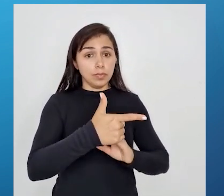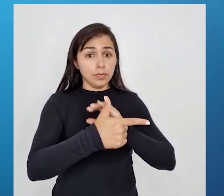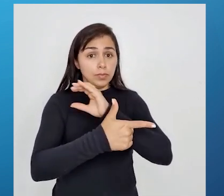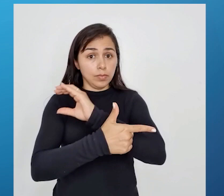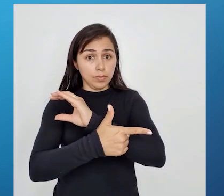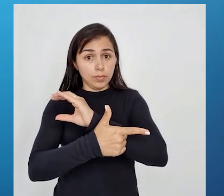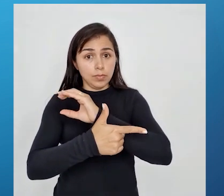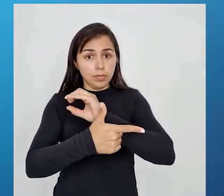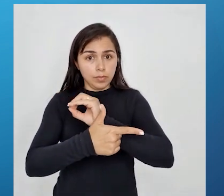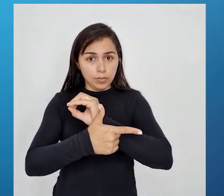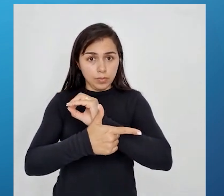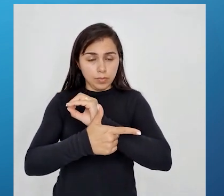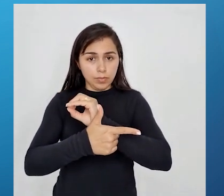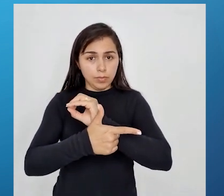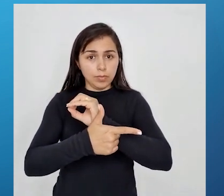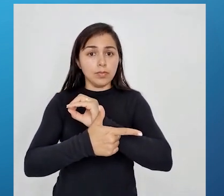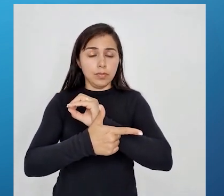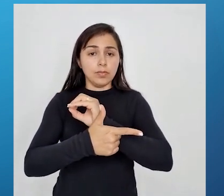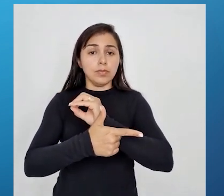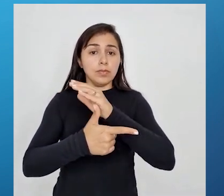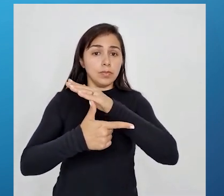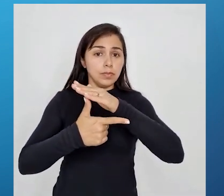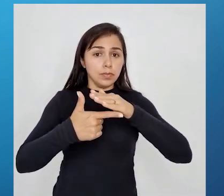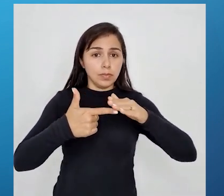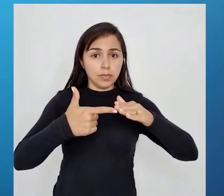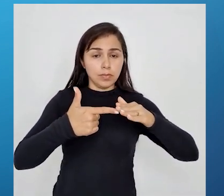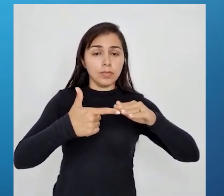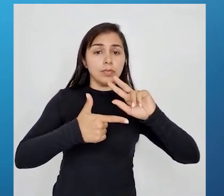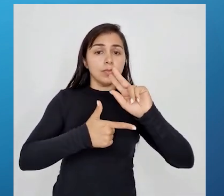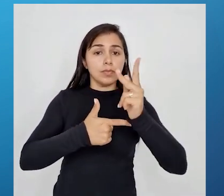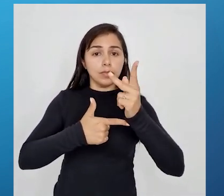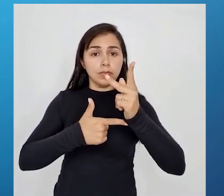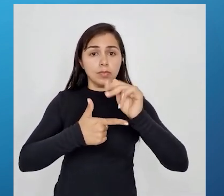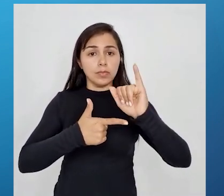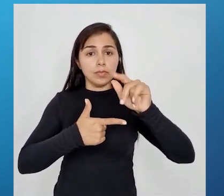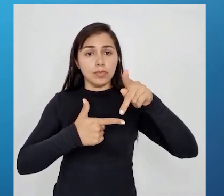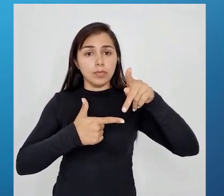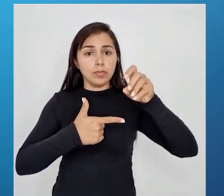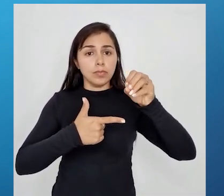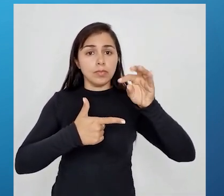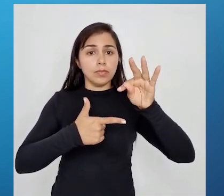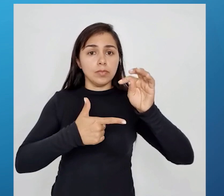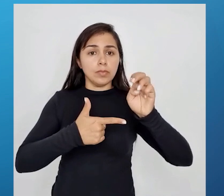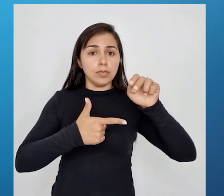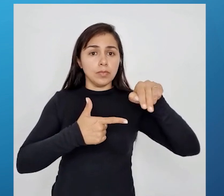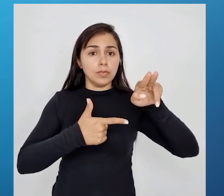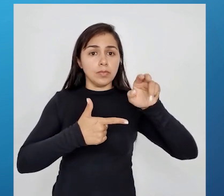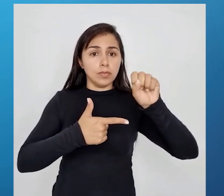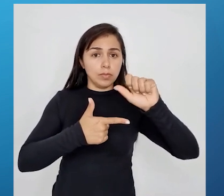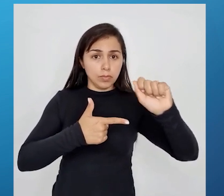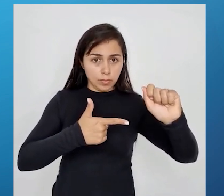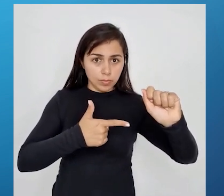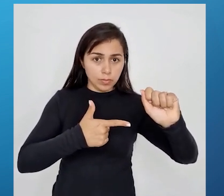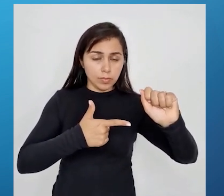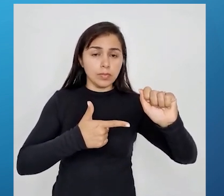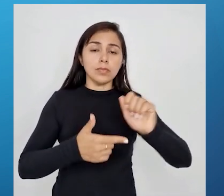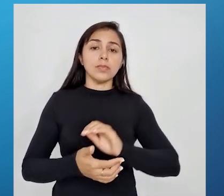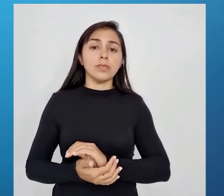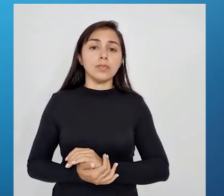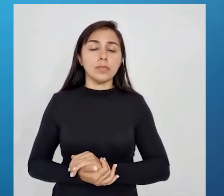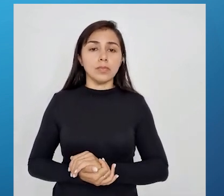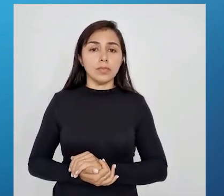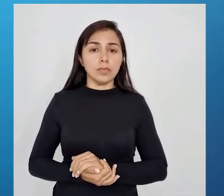e hipotenusa. Então, A1 sobre H1. Explicando essa outra parte